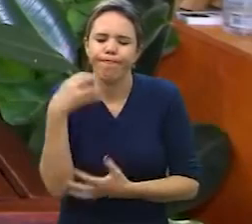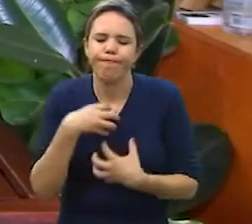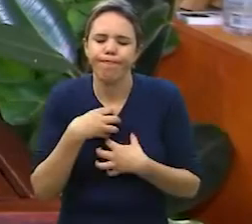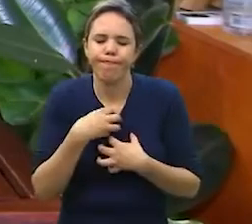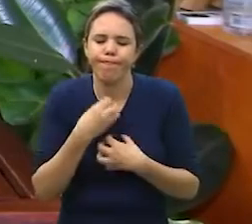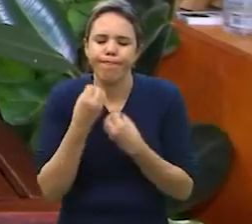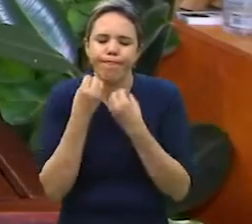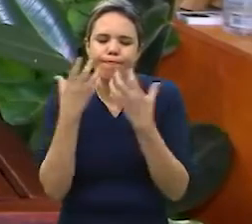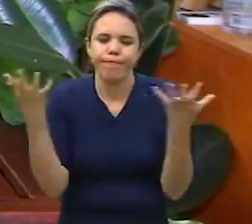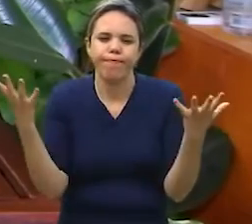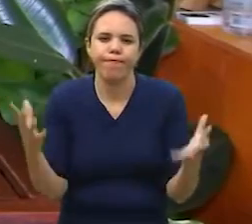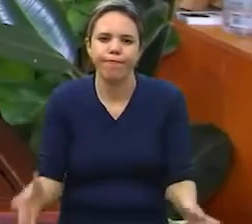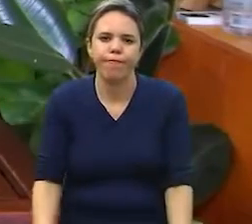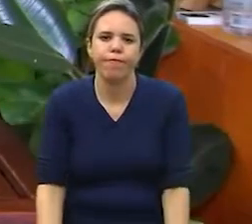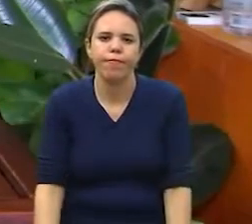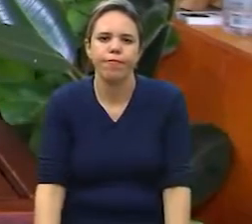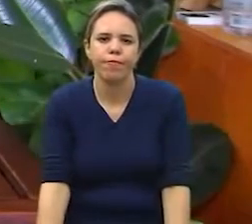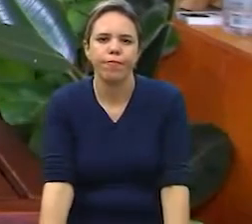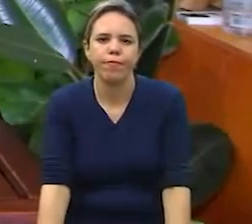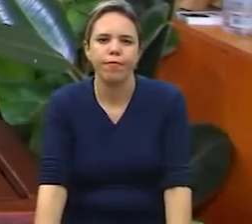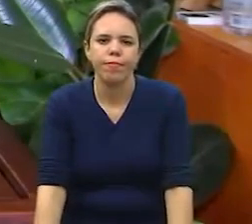bom.